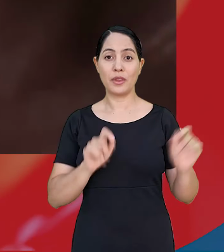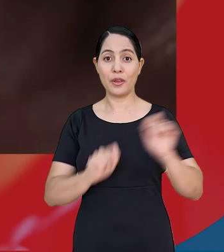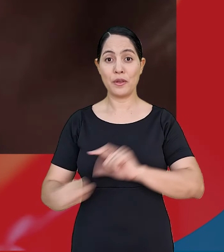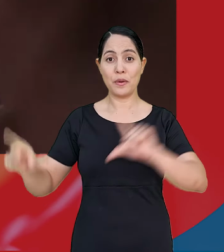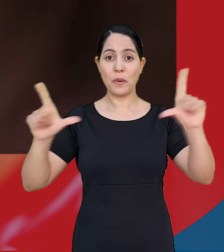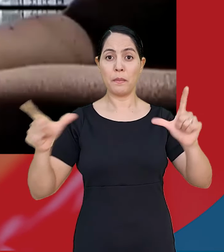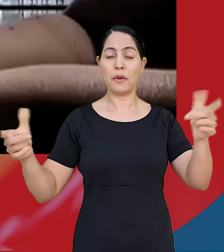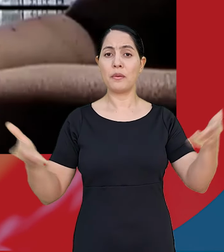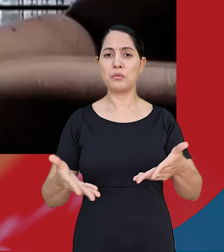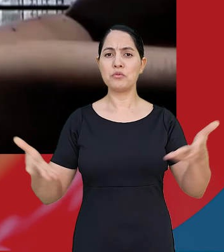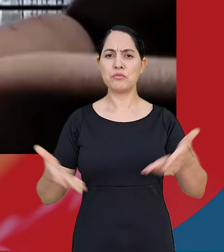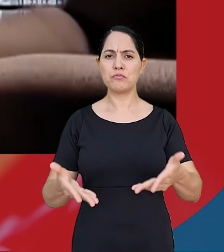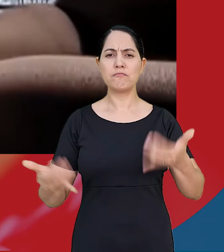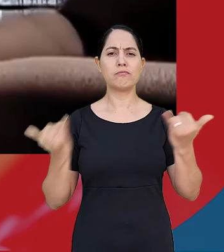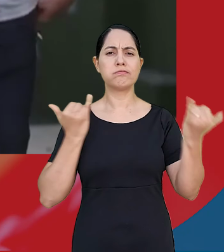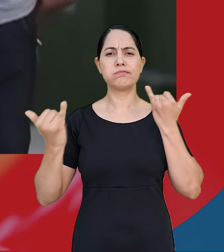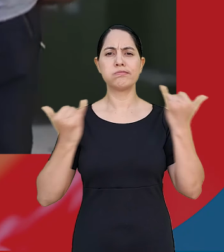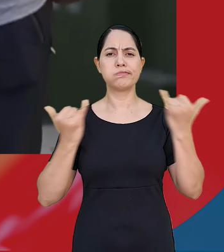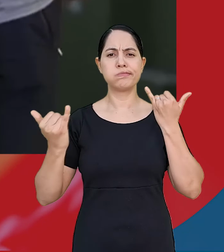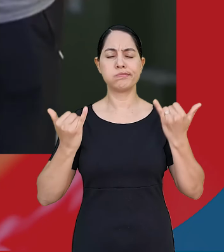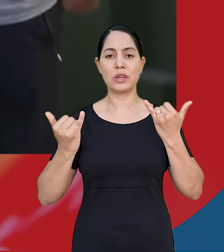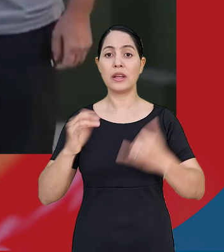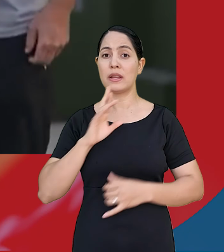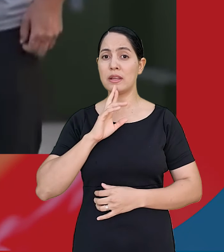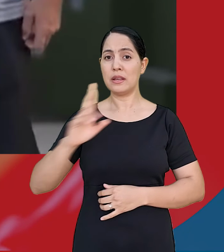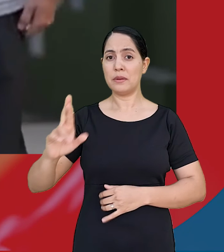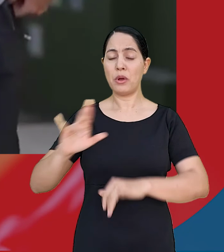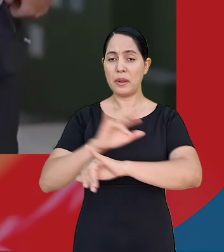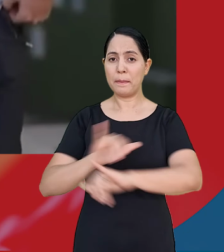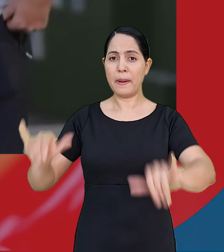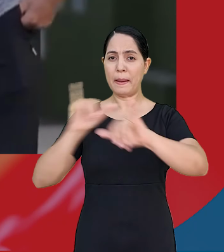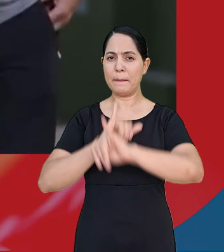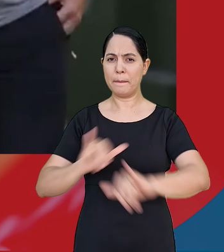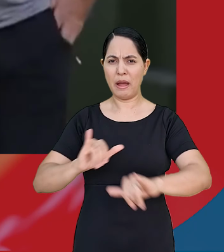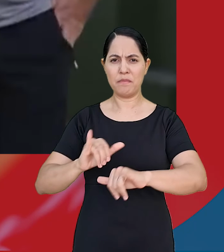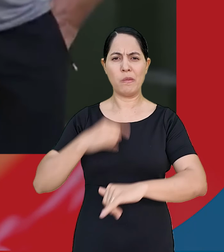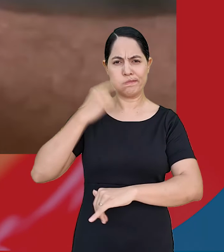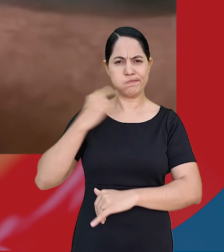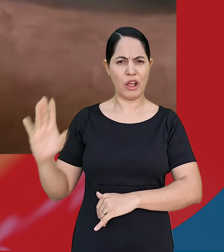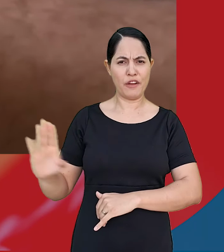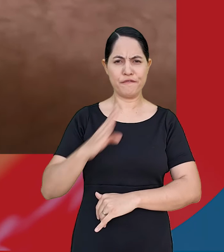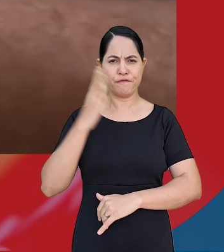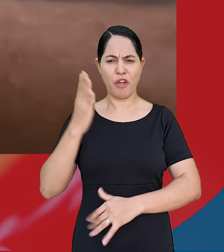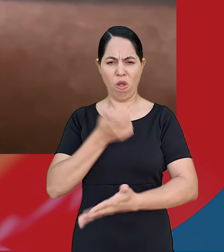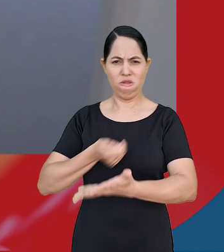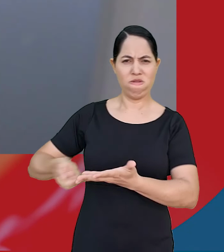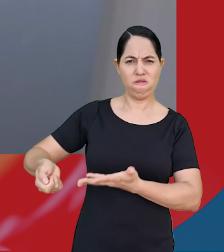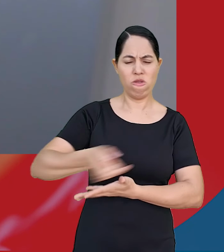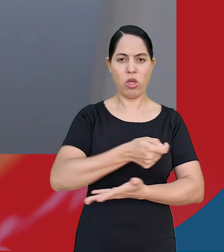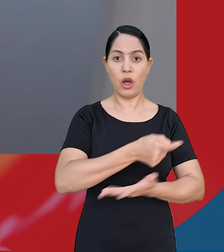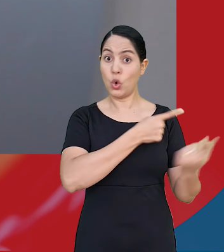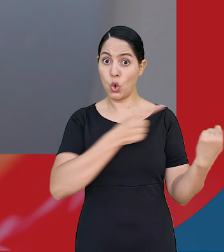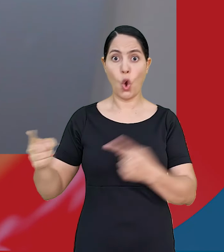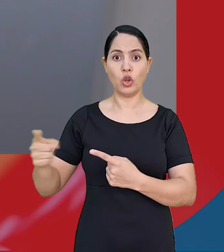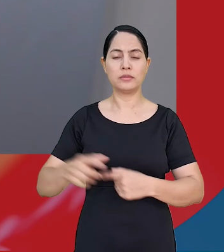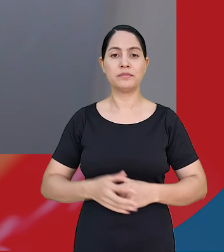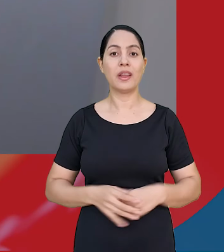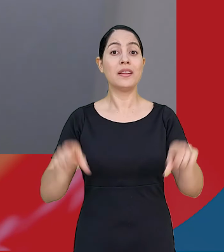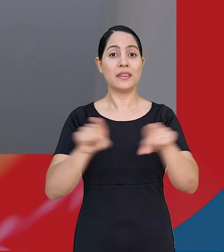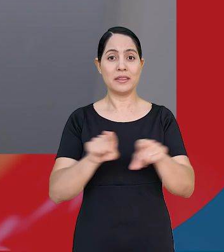No programa de hoje, vamos saber dos últimos resultados da campanha contra o golpe do falso advogado. Uma entrevista